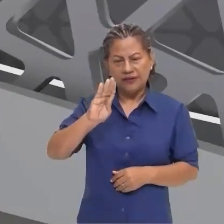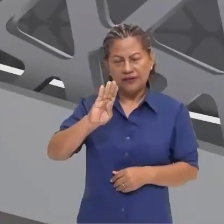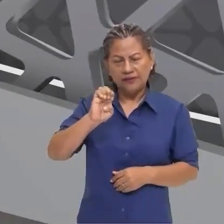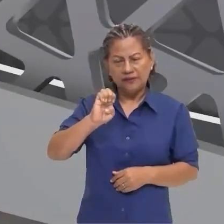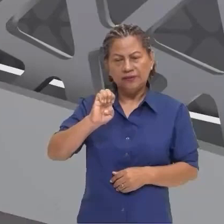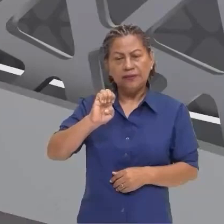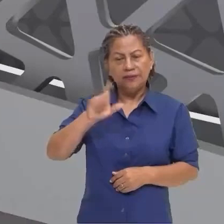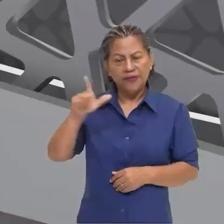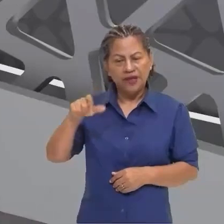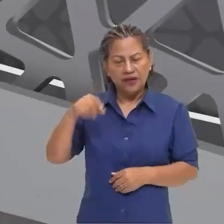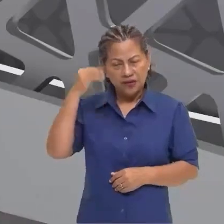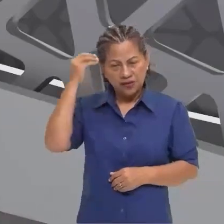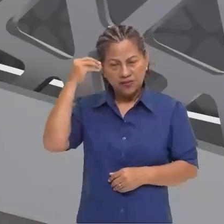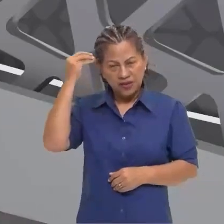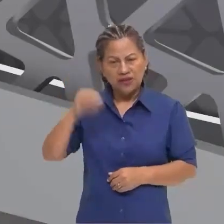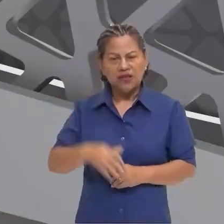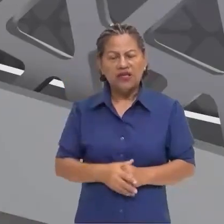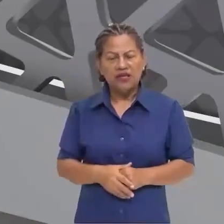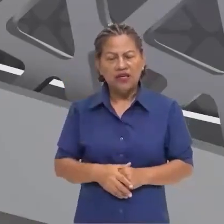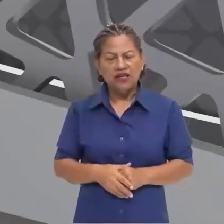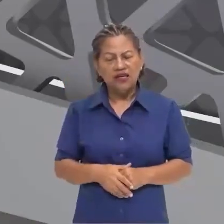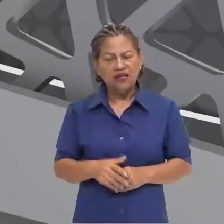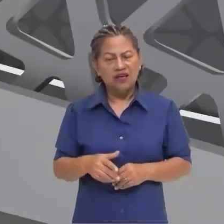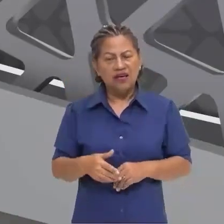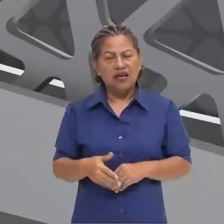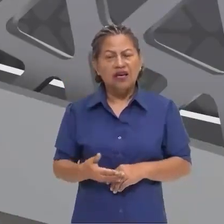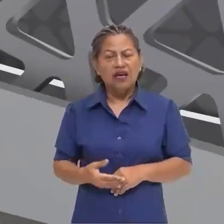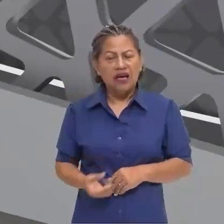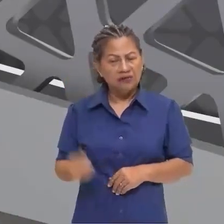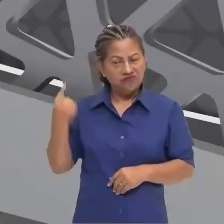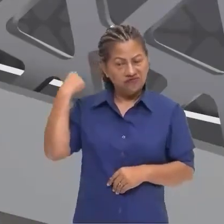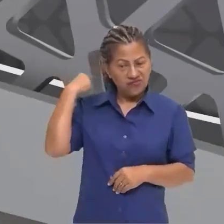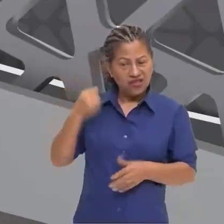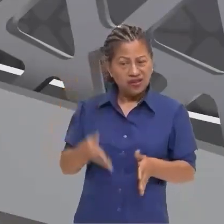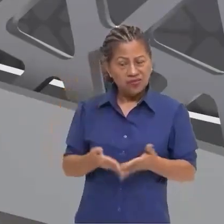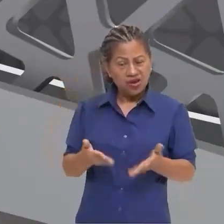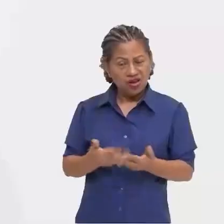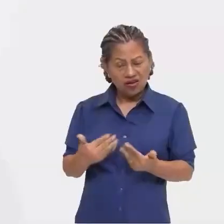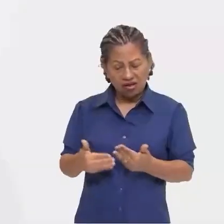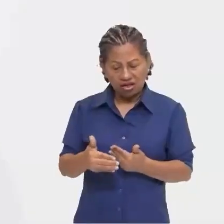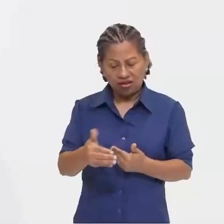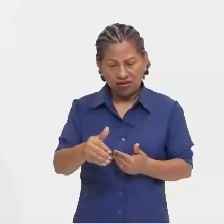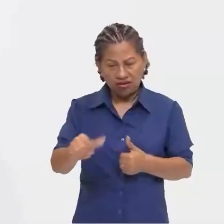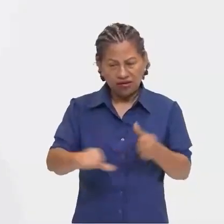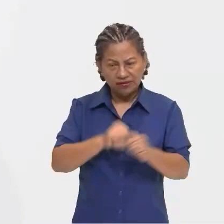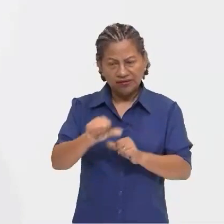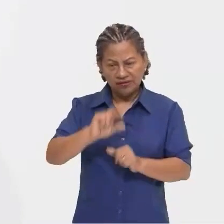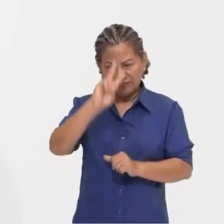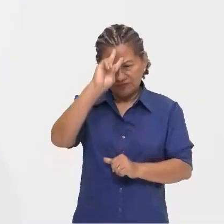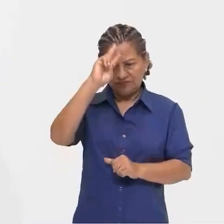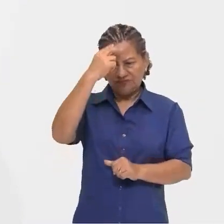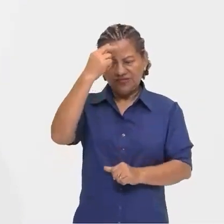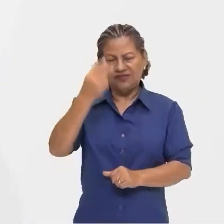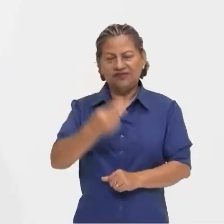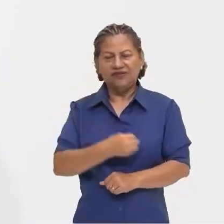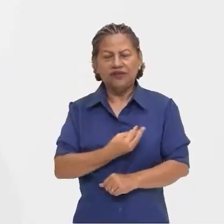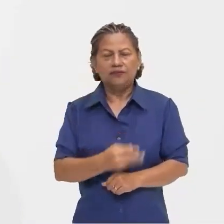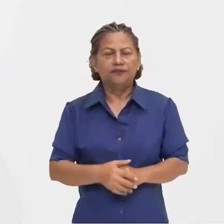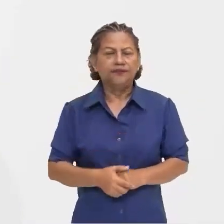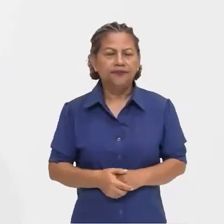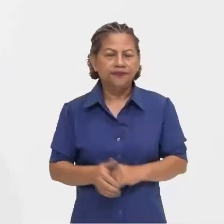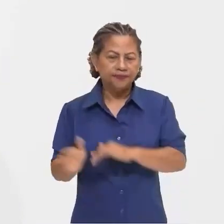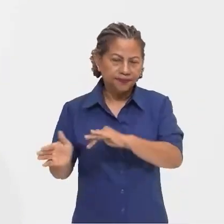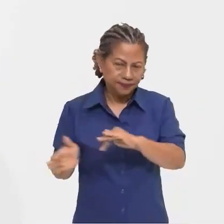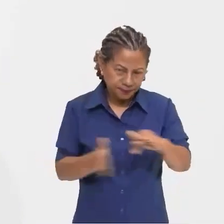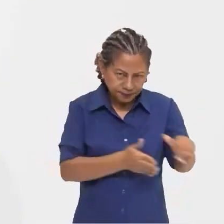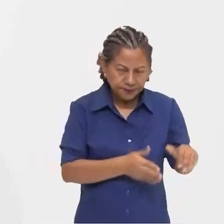Isabel, muito pobre, graças a Deus passou. Senhor, obrigada. Vamos lá, prosseguindo. Então, você vai listar,